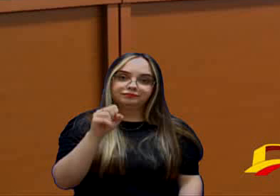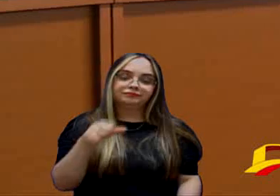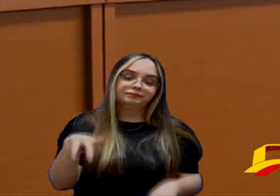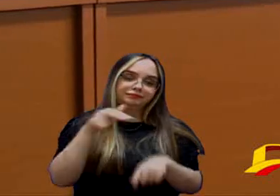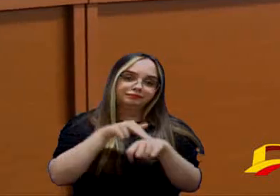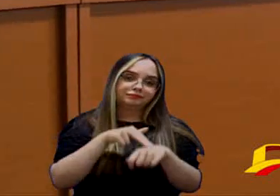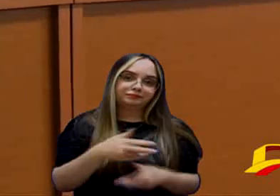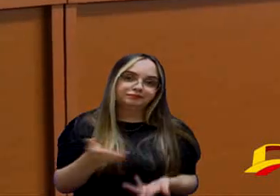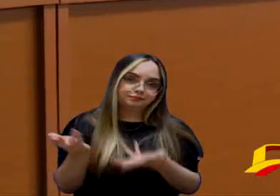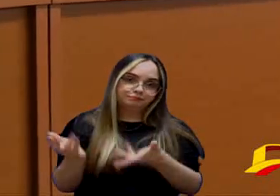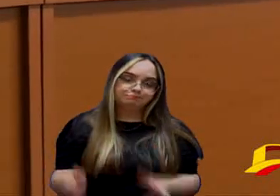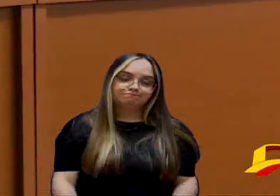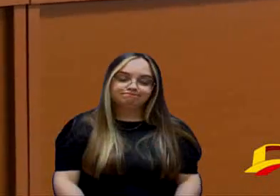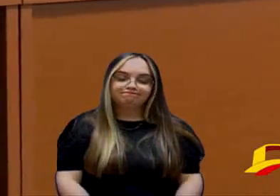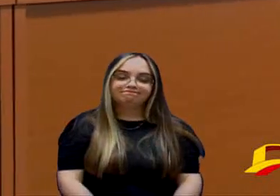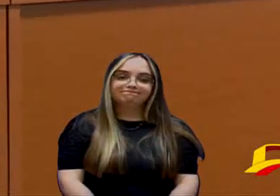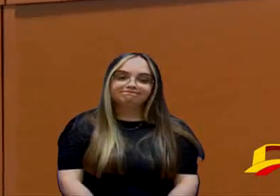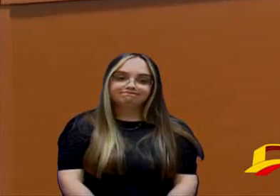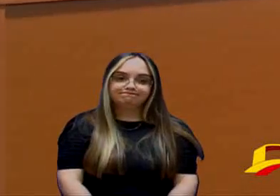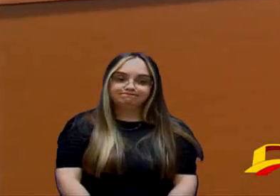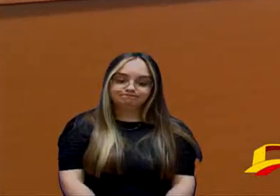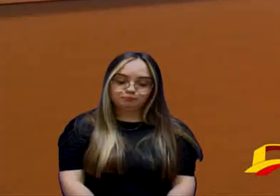Vereador Luiz Santos